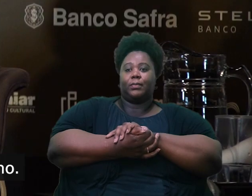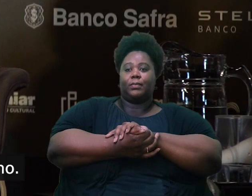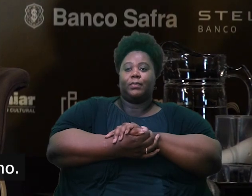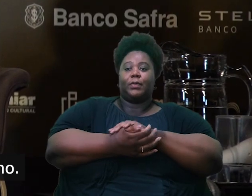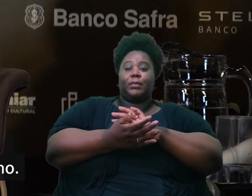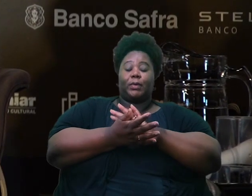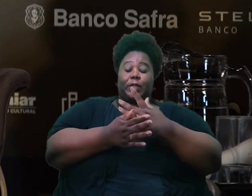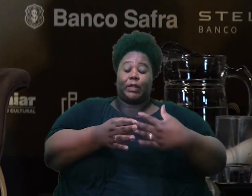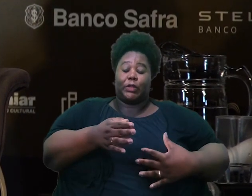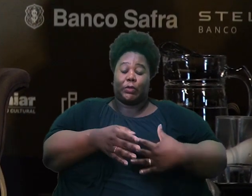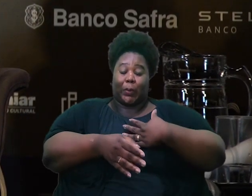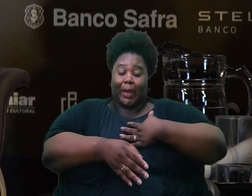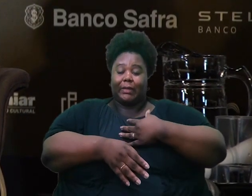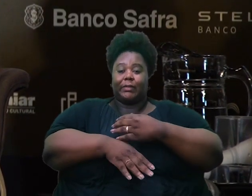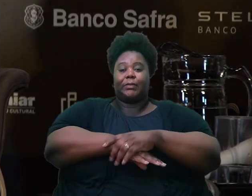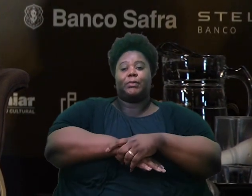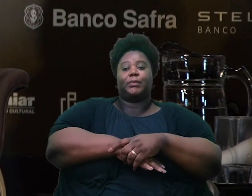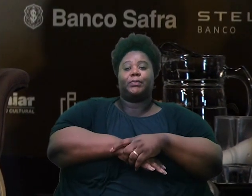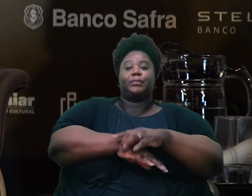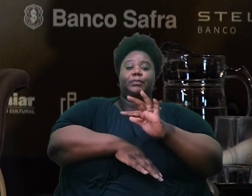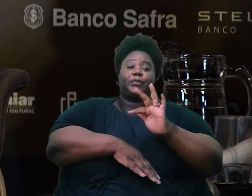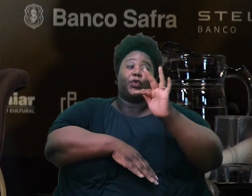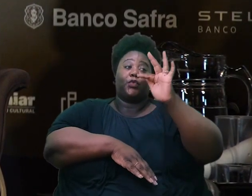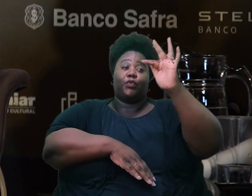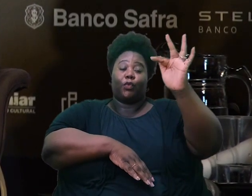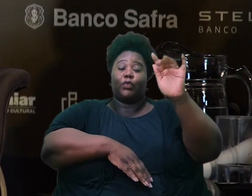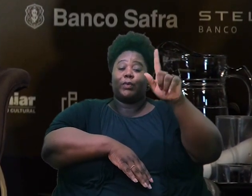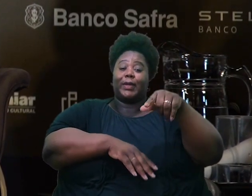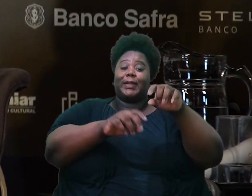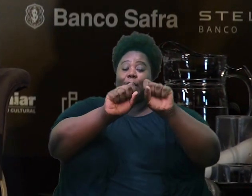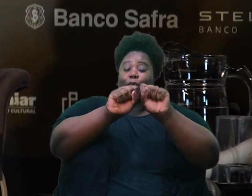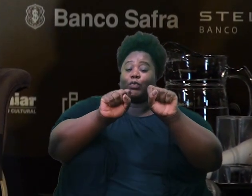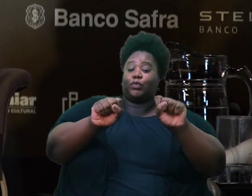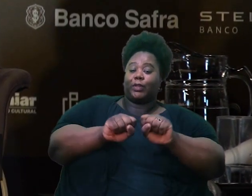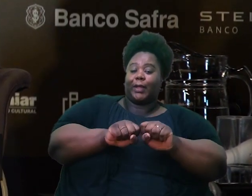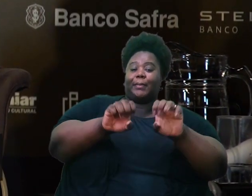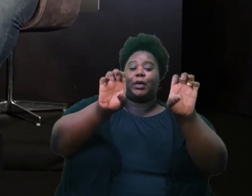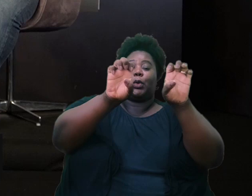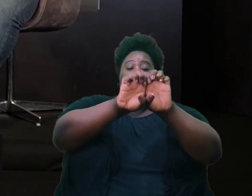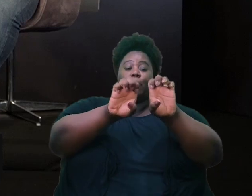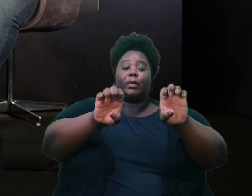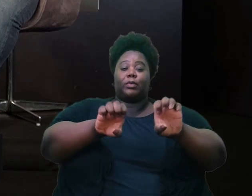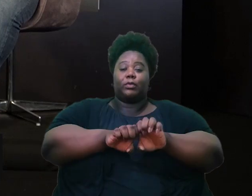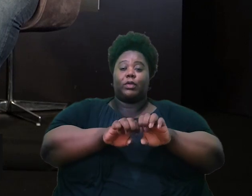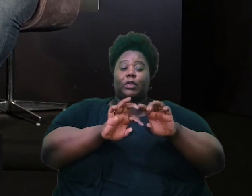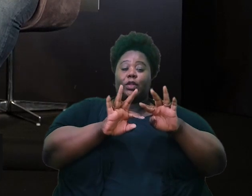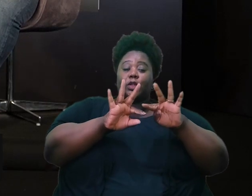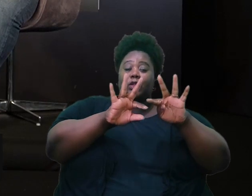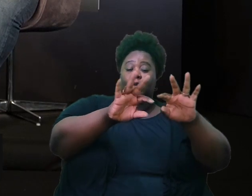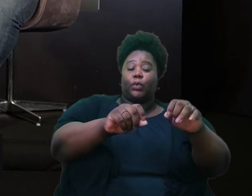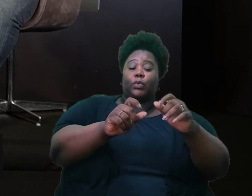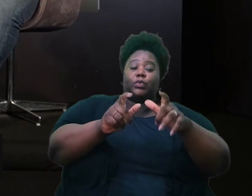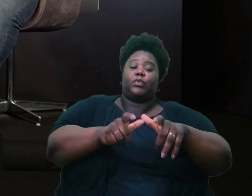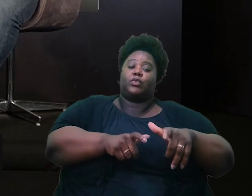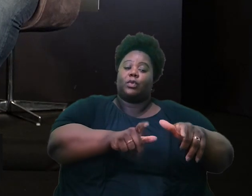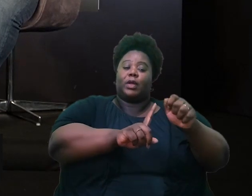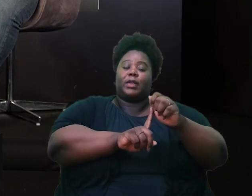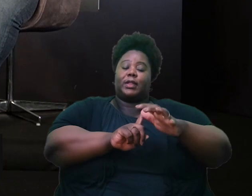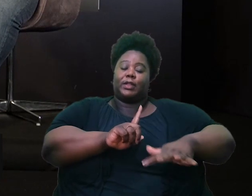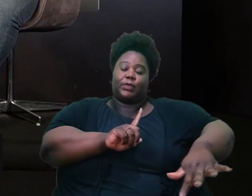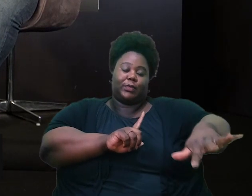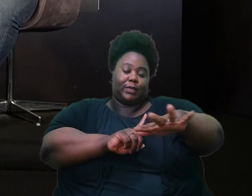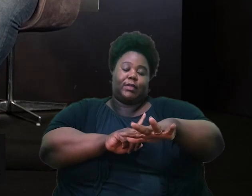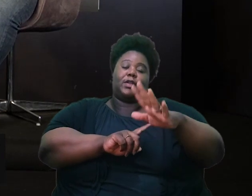racismo. Né? O racismo é uma estrutura, ele é um sistema, e ele está em todos os âmbitos da sociedade